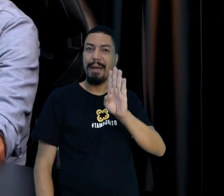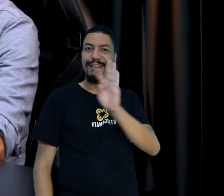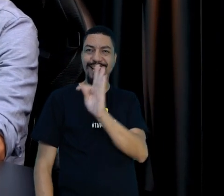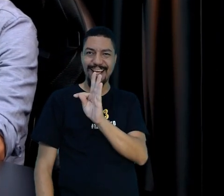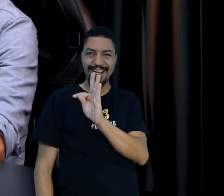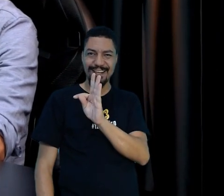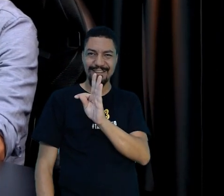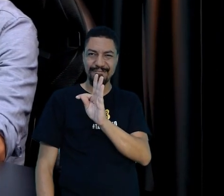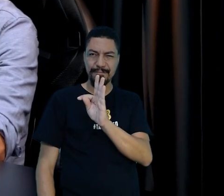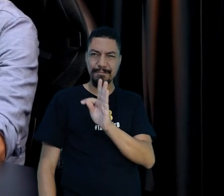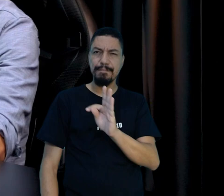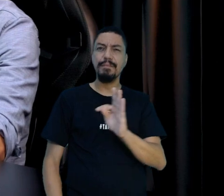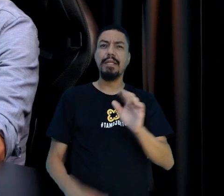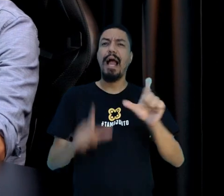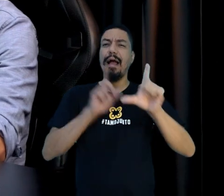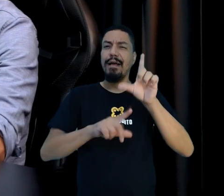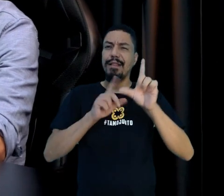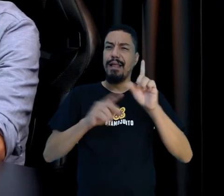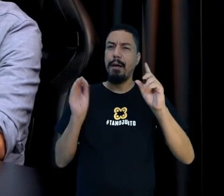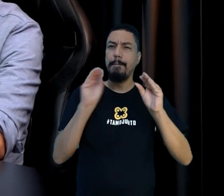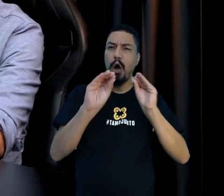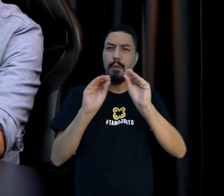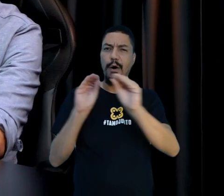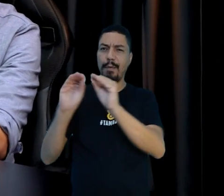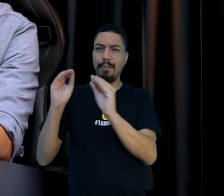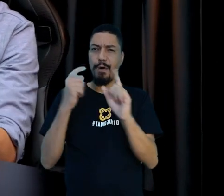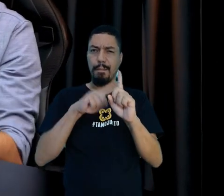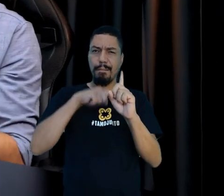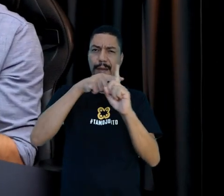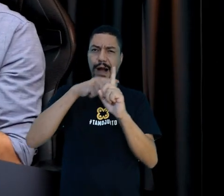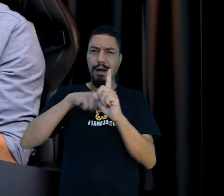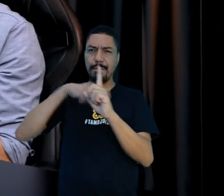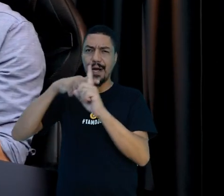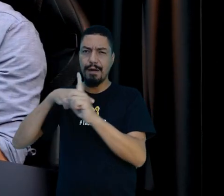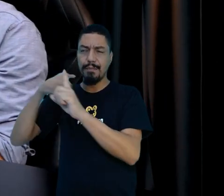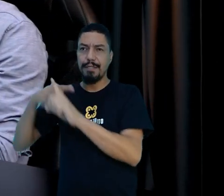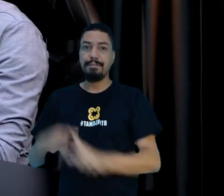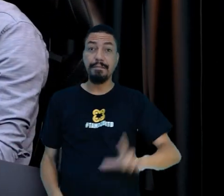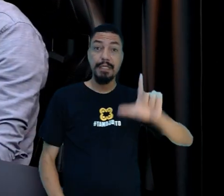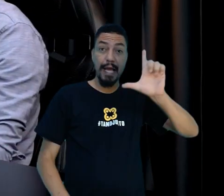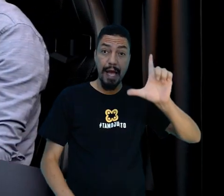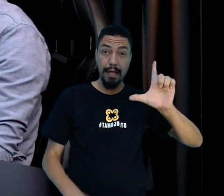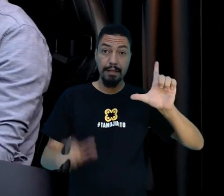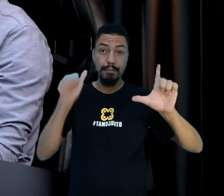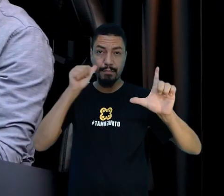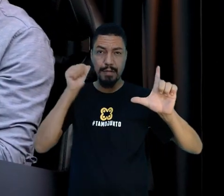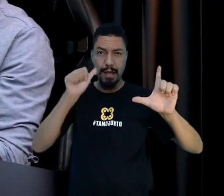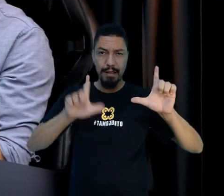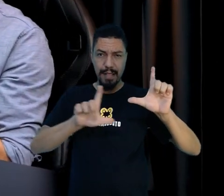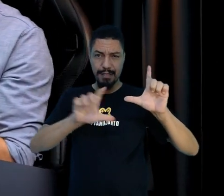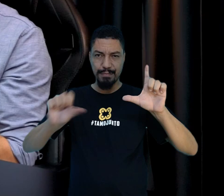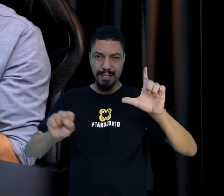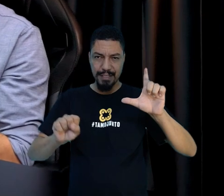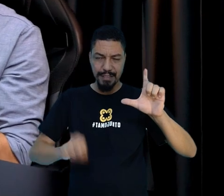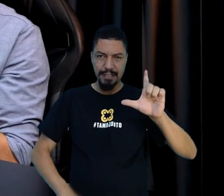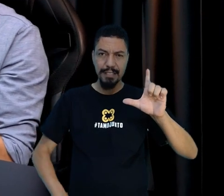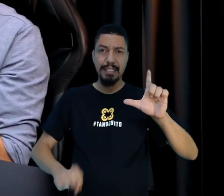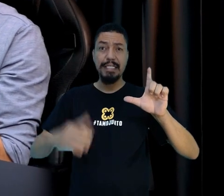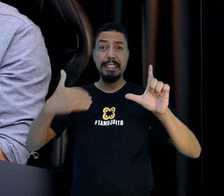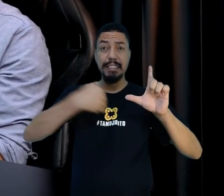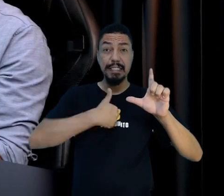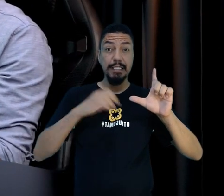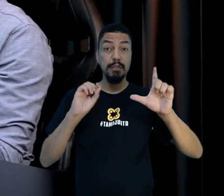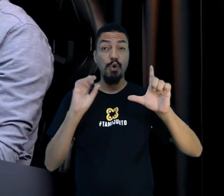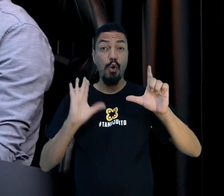inicialmente. E aí a sigla foi aumentando, vou explicar. Então, L são mulheres lésbicas, cis